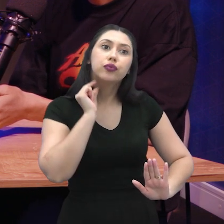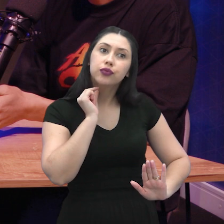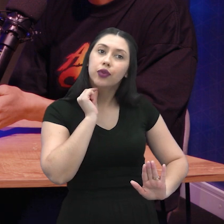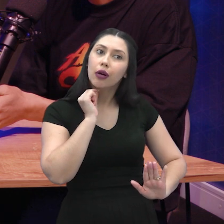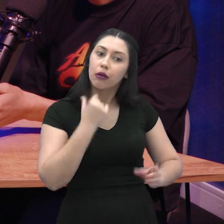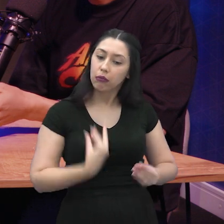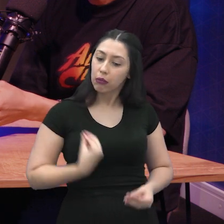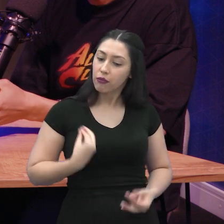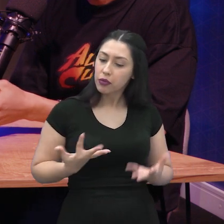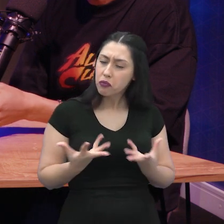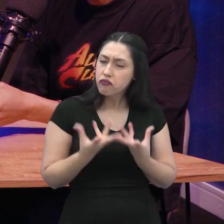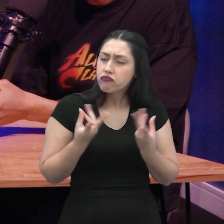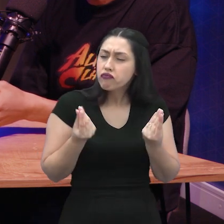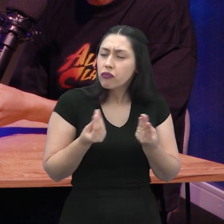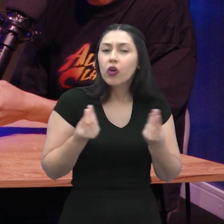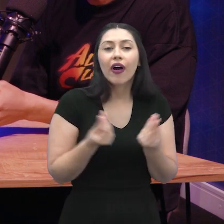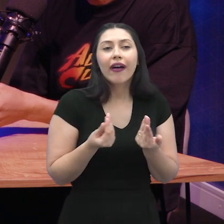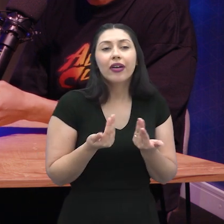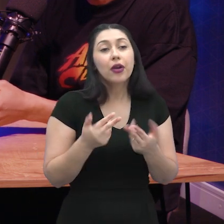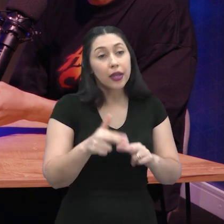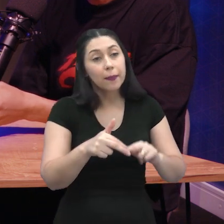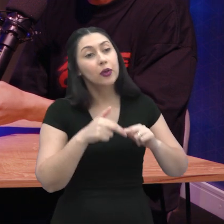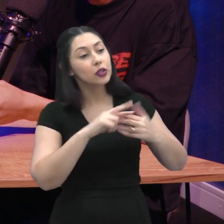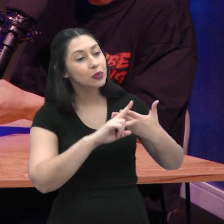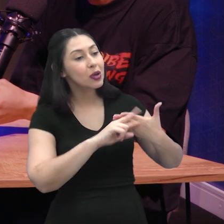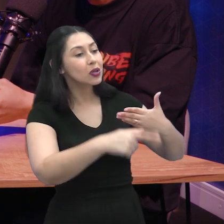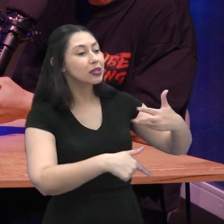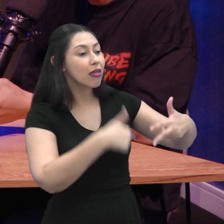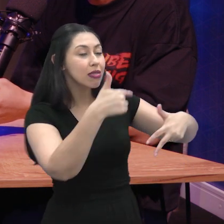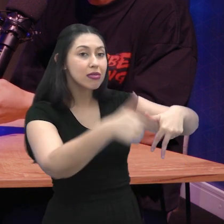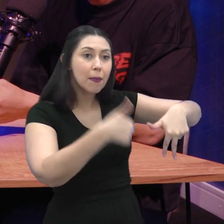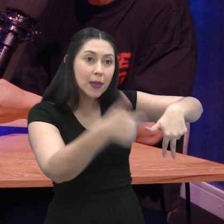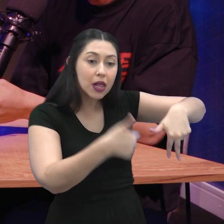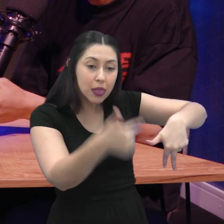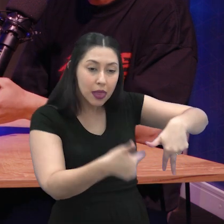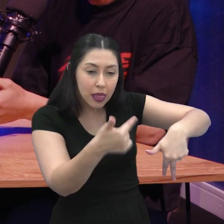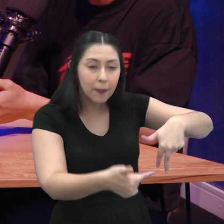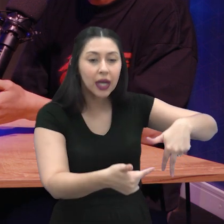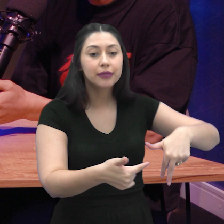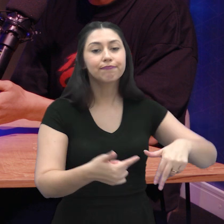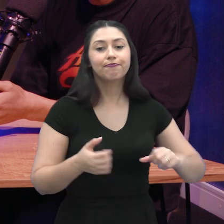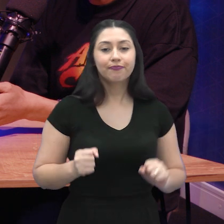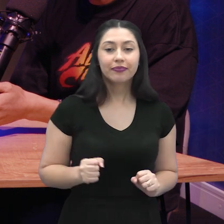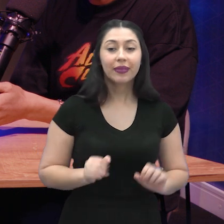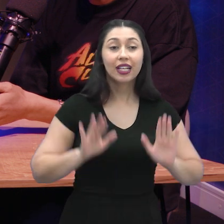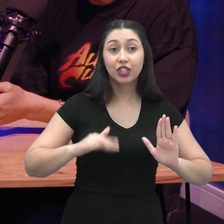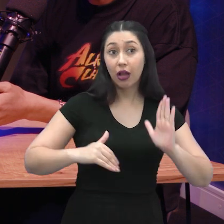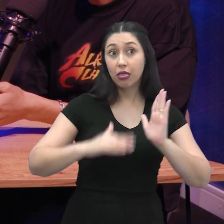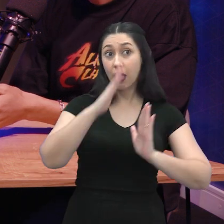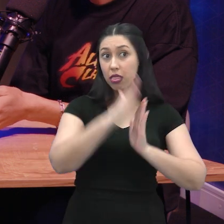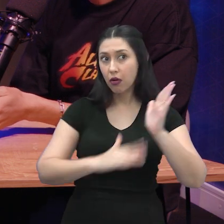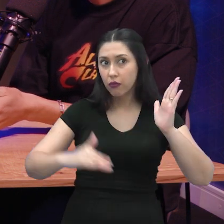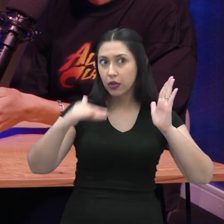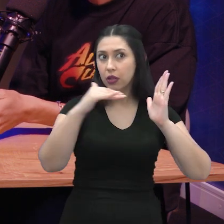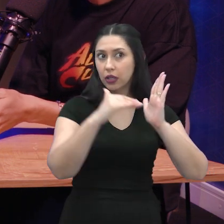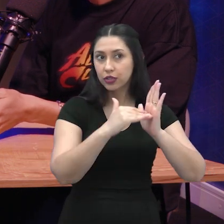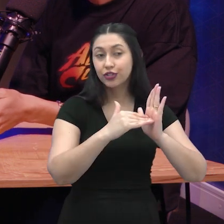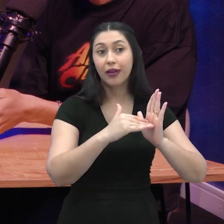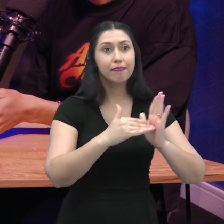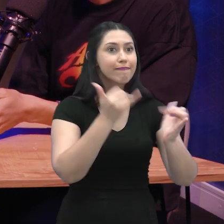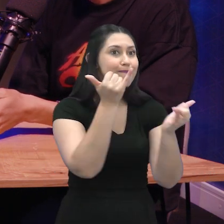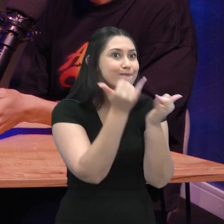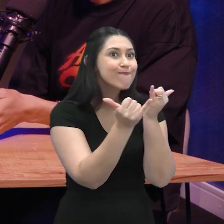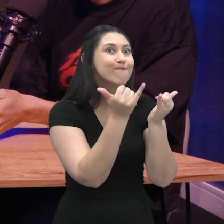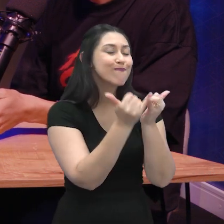enquanto as empresas mantiveram ou até aumentaram a produtividade. Já na Nova Zelândia, iniciativas similares têm